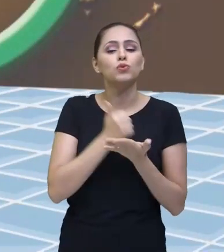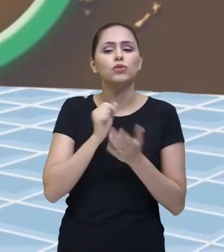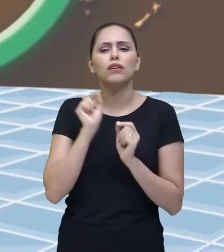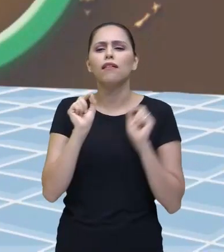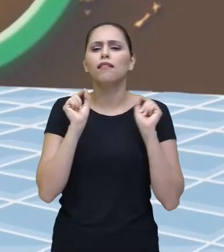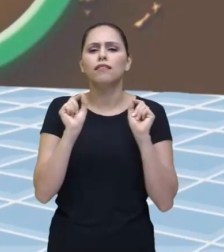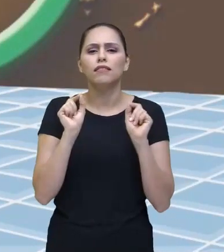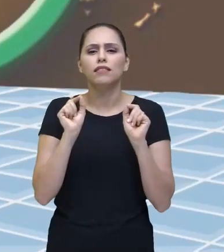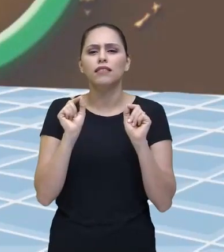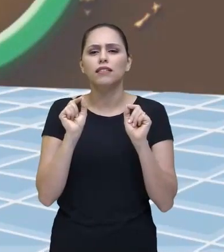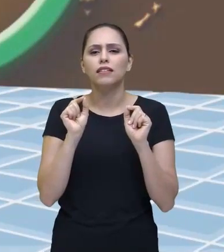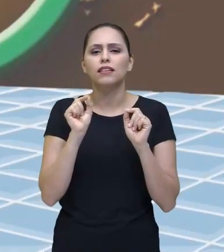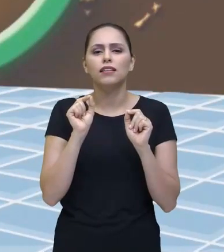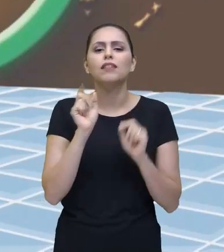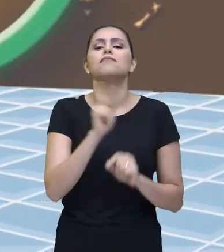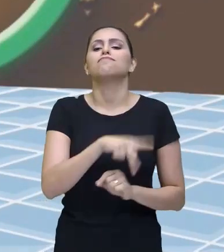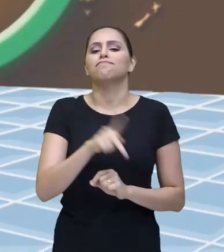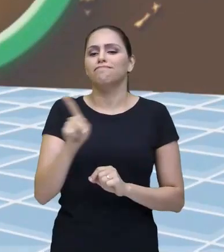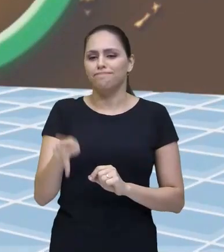Sofia? A